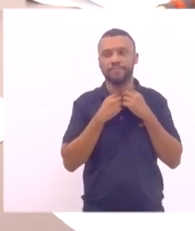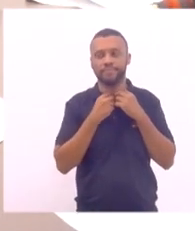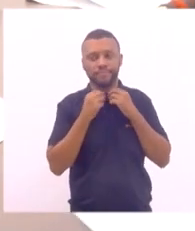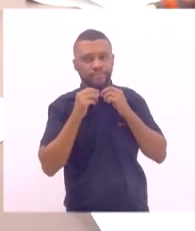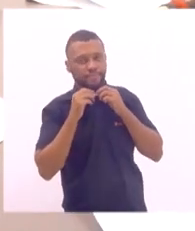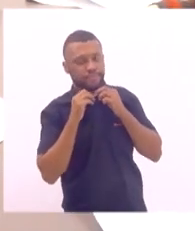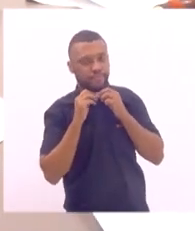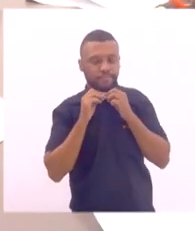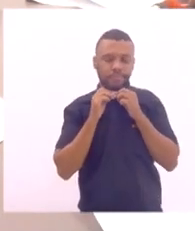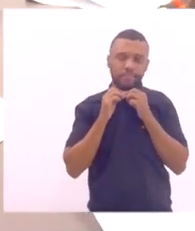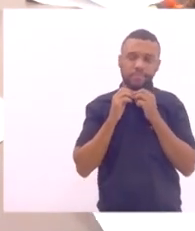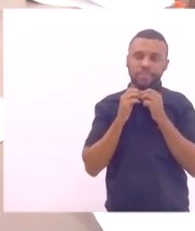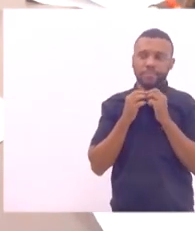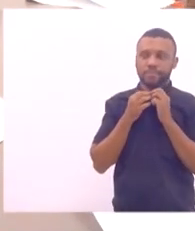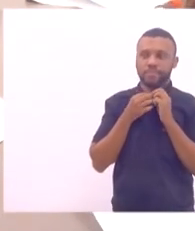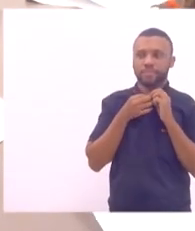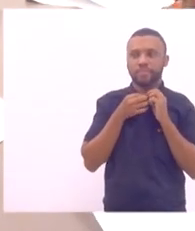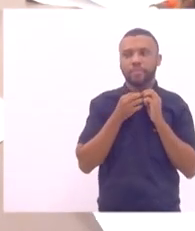Autorizativo.